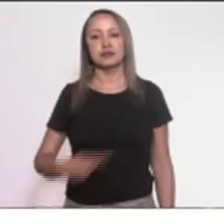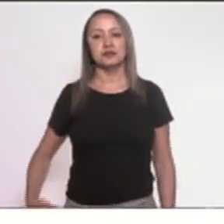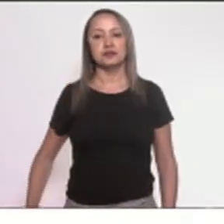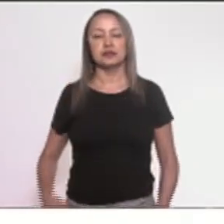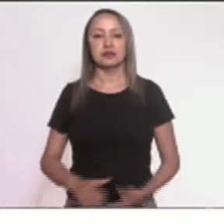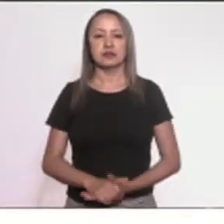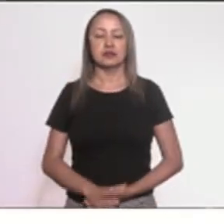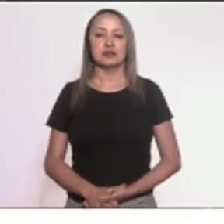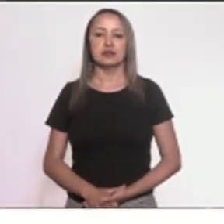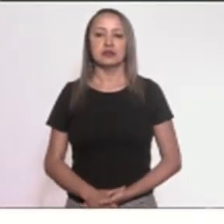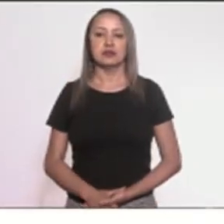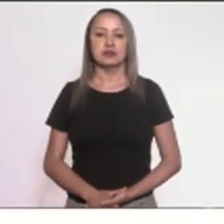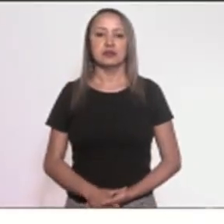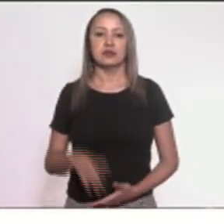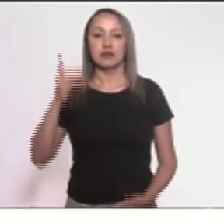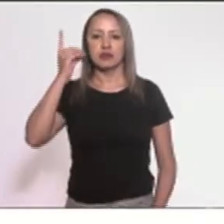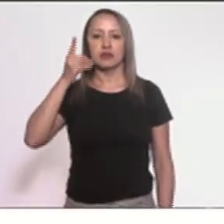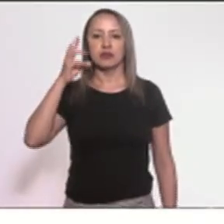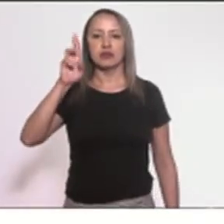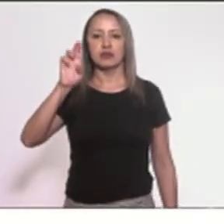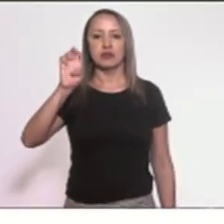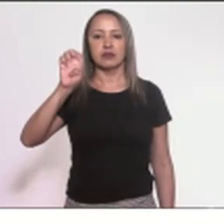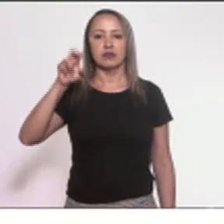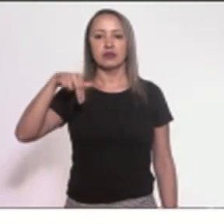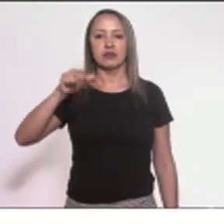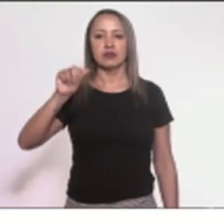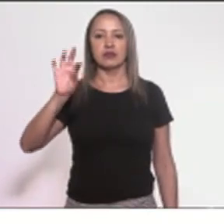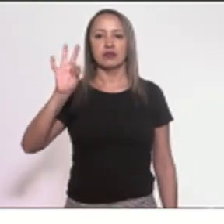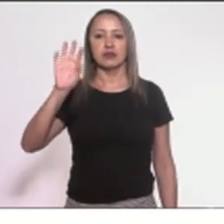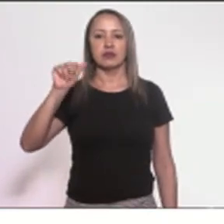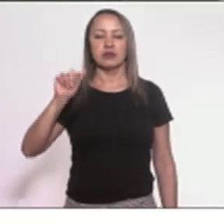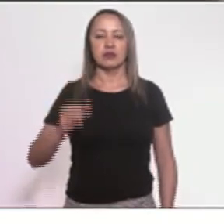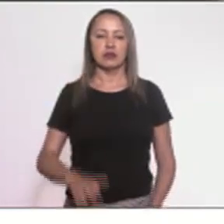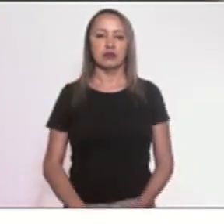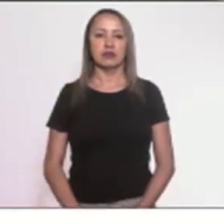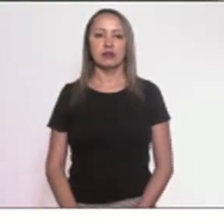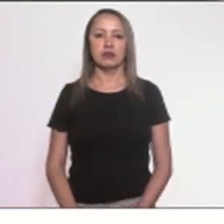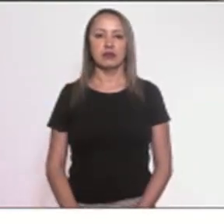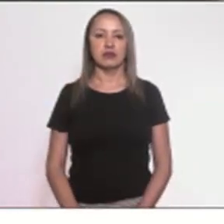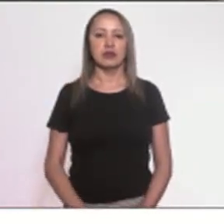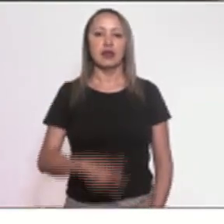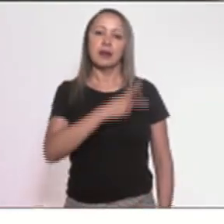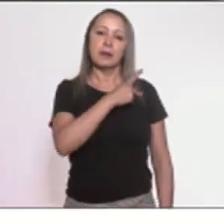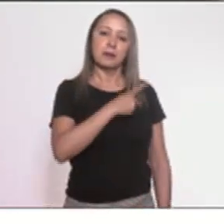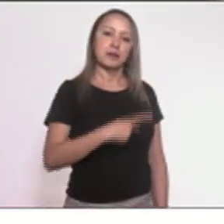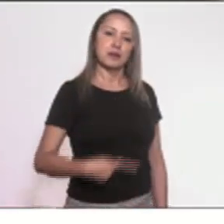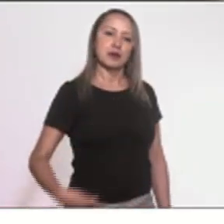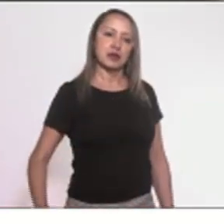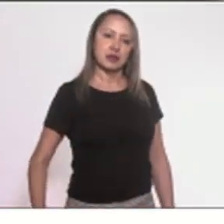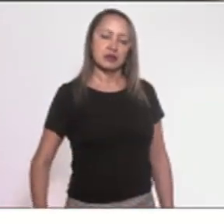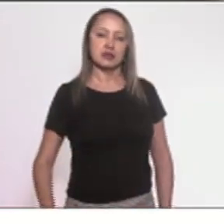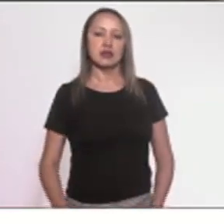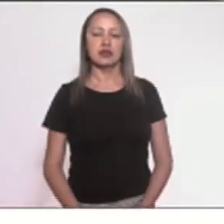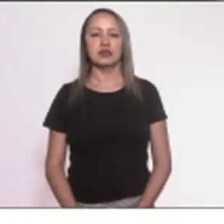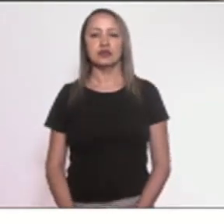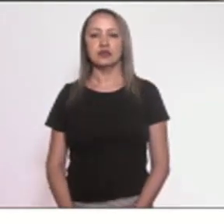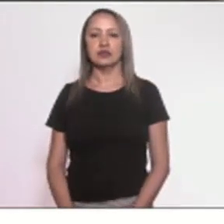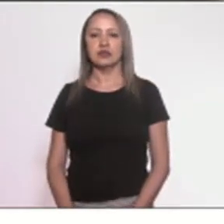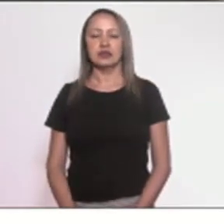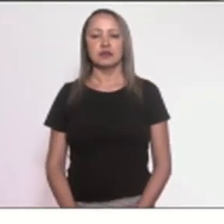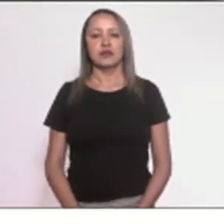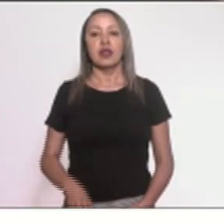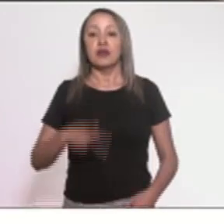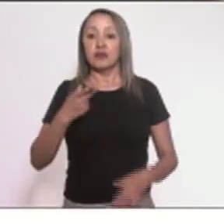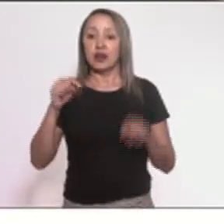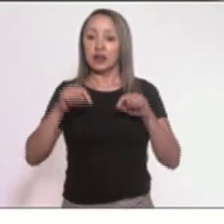Pela ordem, deputada Renata. Pois não, senhora presidenta, e também aqui sempre falo que essa casa